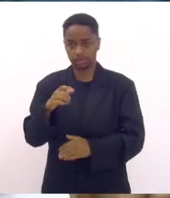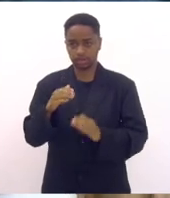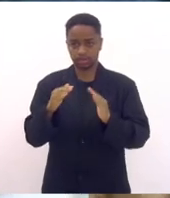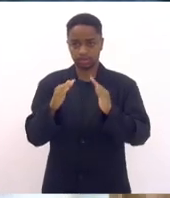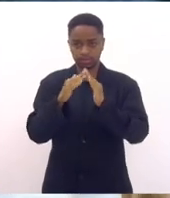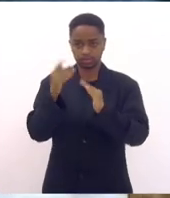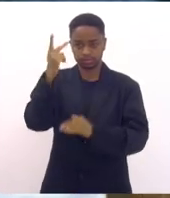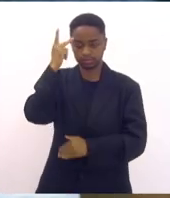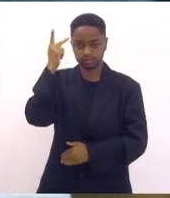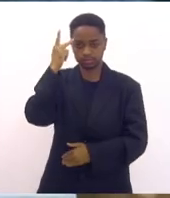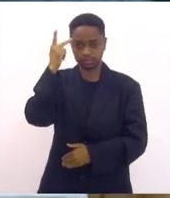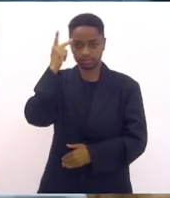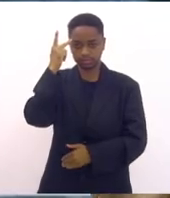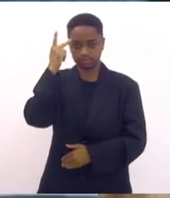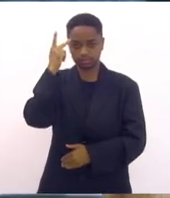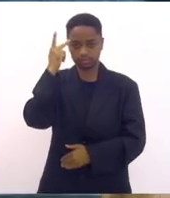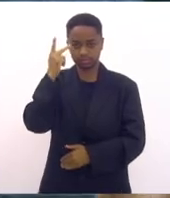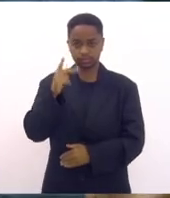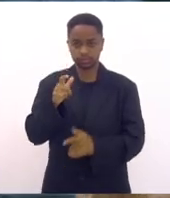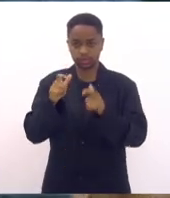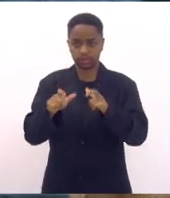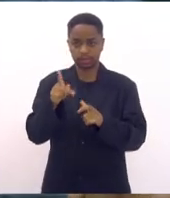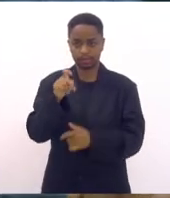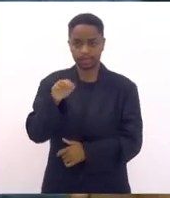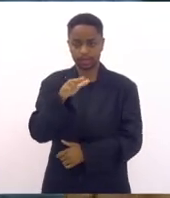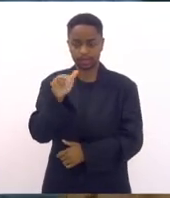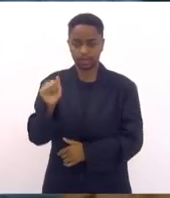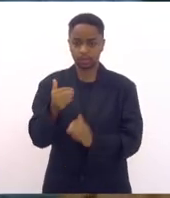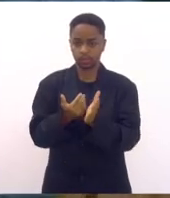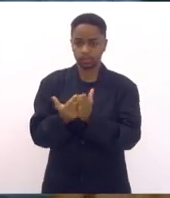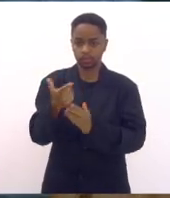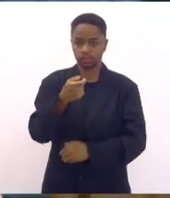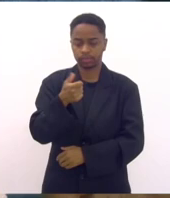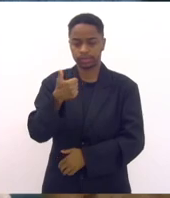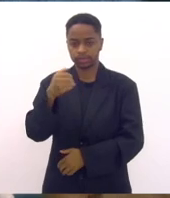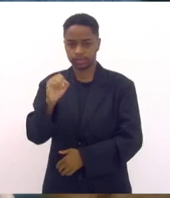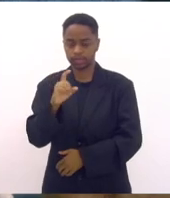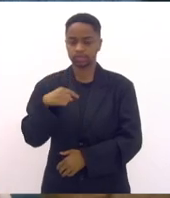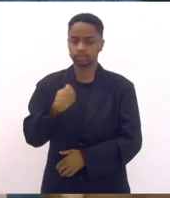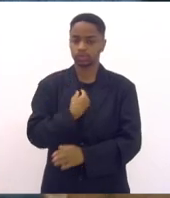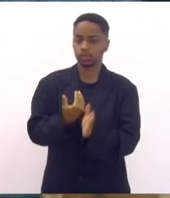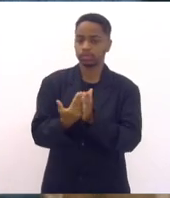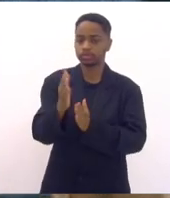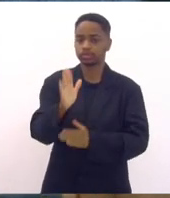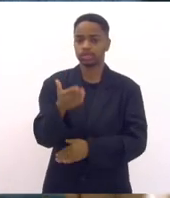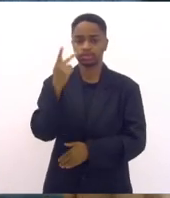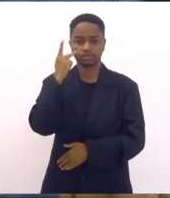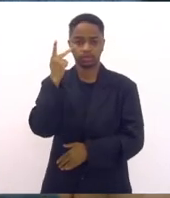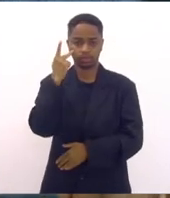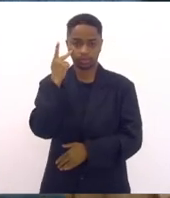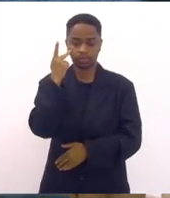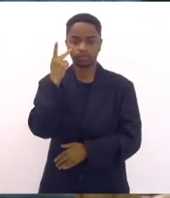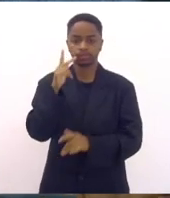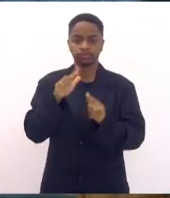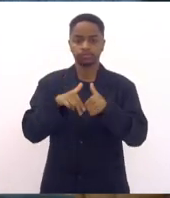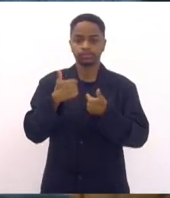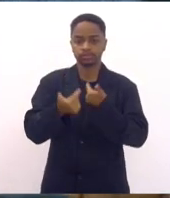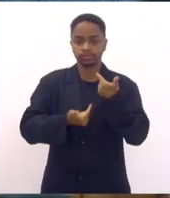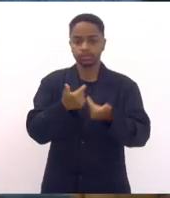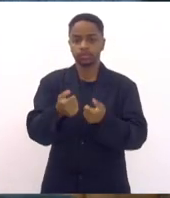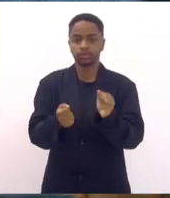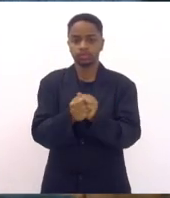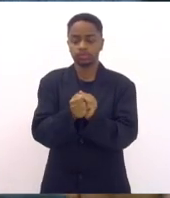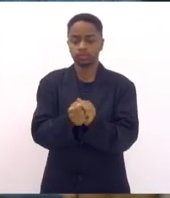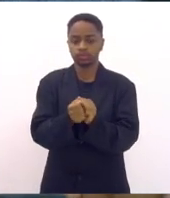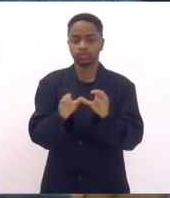chiita ao qual desde 2010 Já havíamos iniciado em São Paulo através dos trabalhos islâmicos um